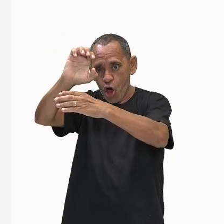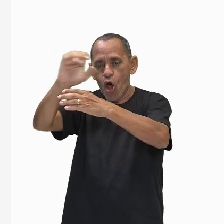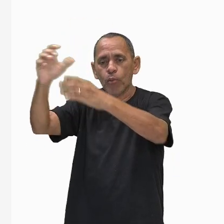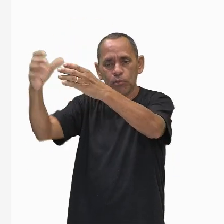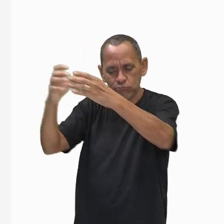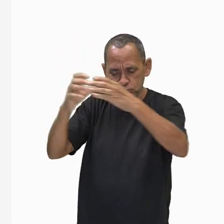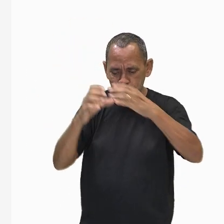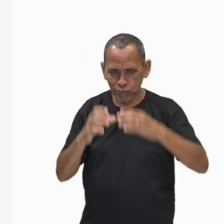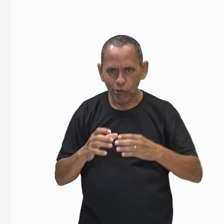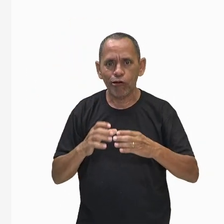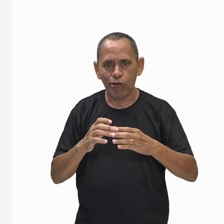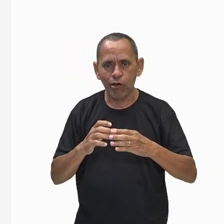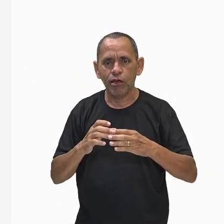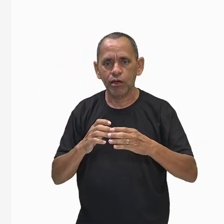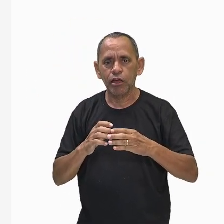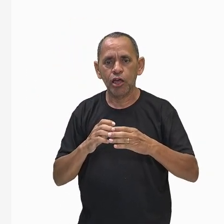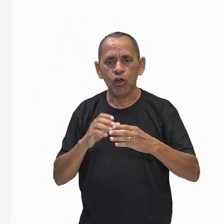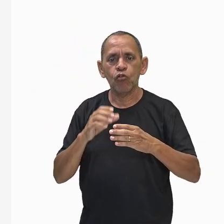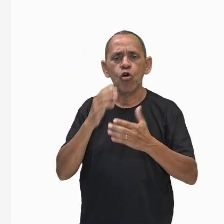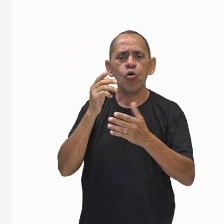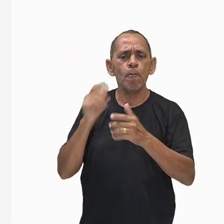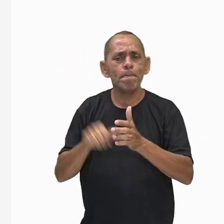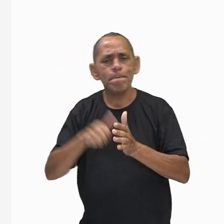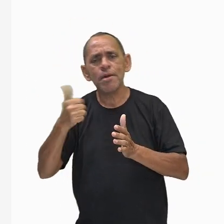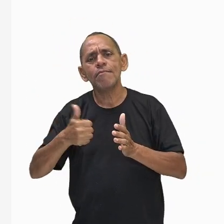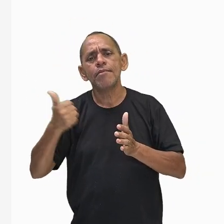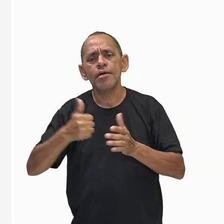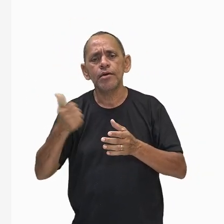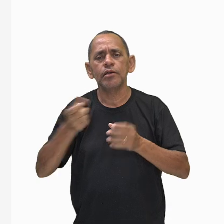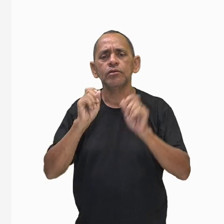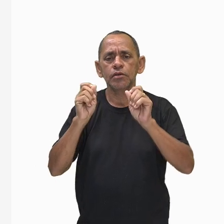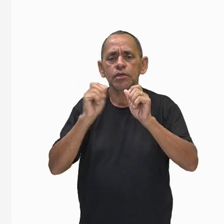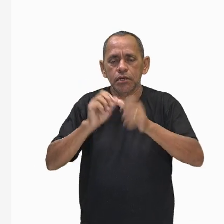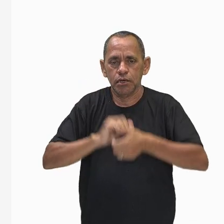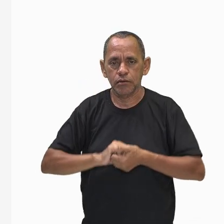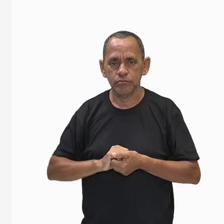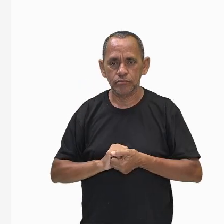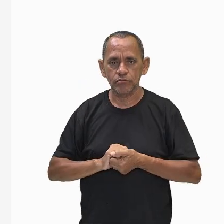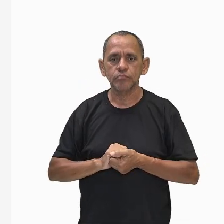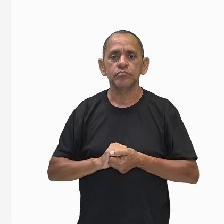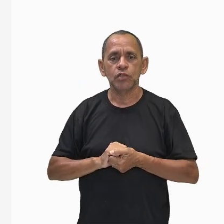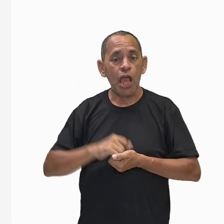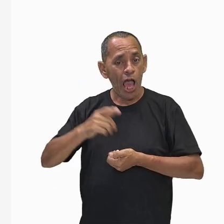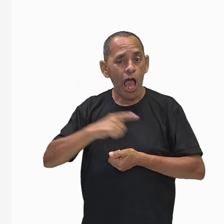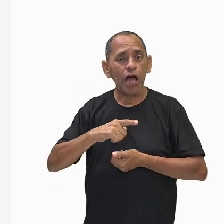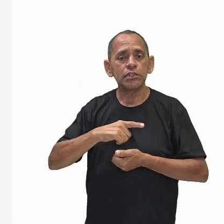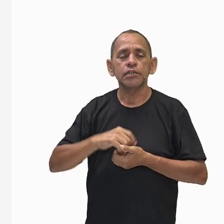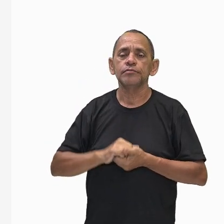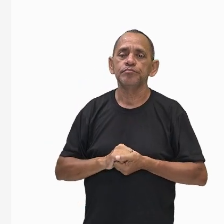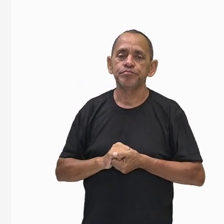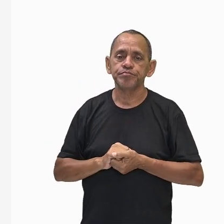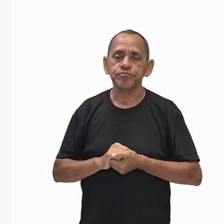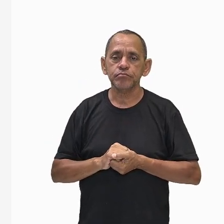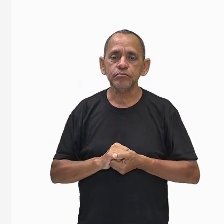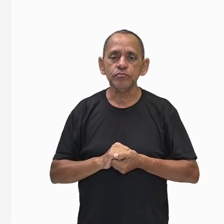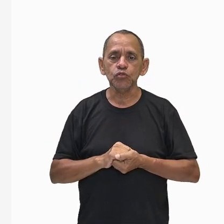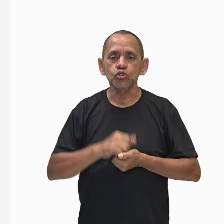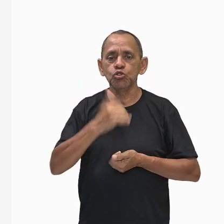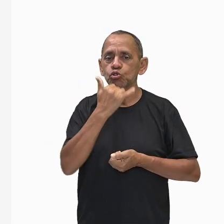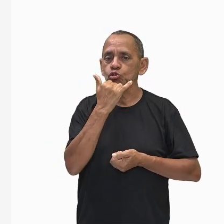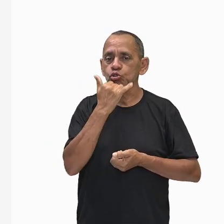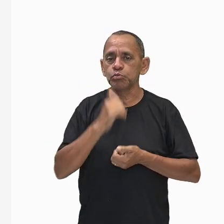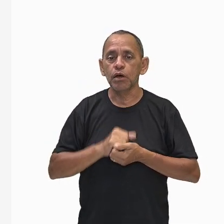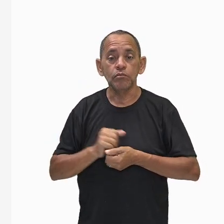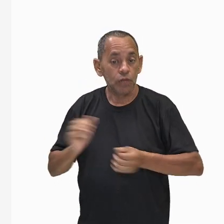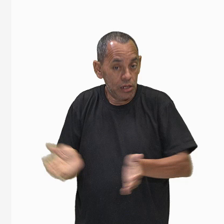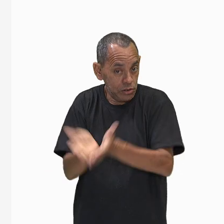Nicolau Campos Vergueiro foi um dos pioneiros ali também na aquisição não, tá, gente?